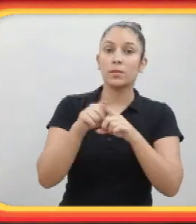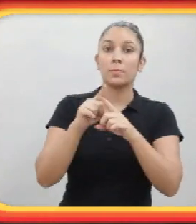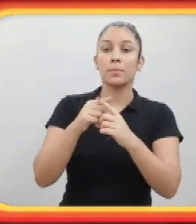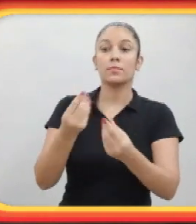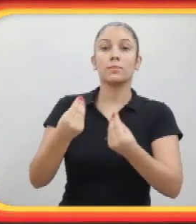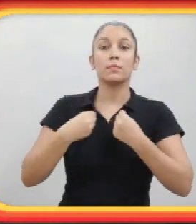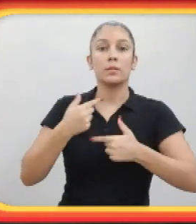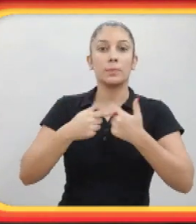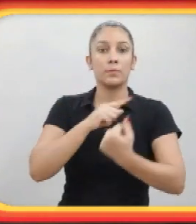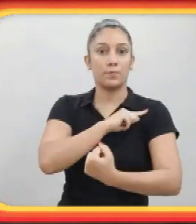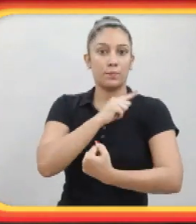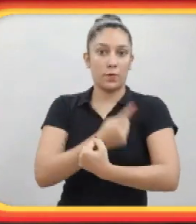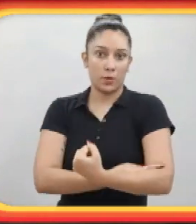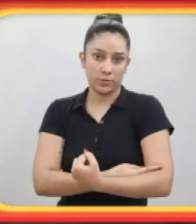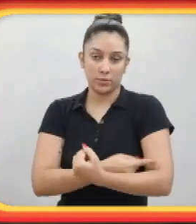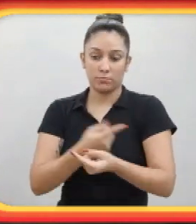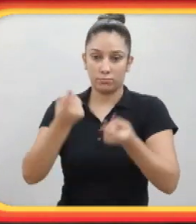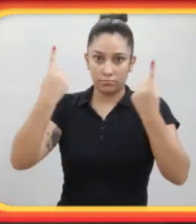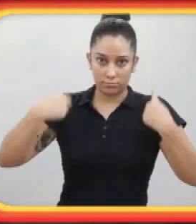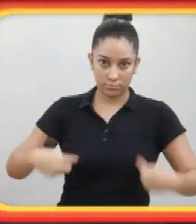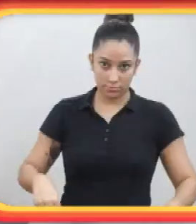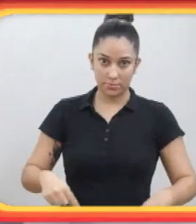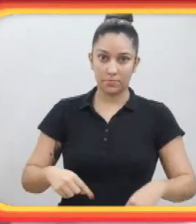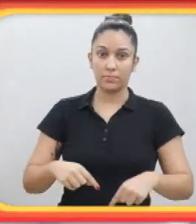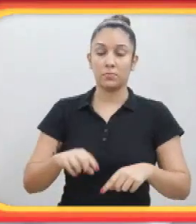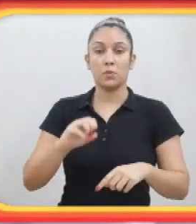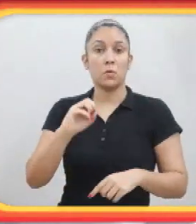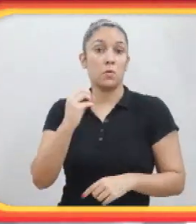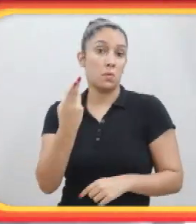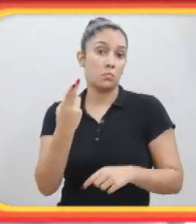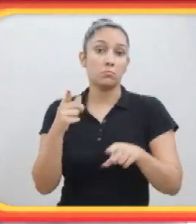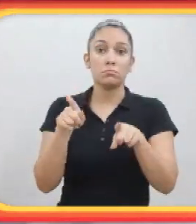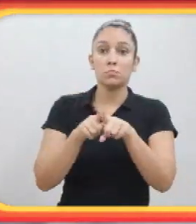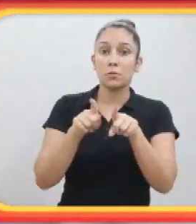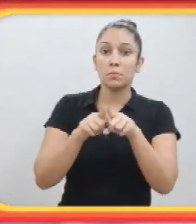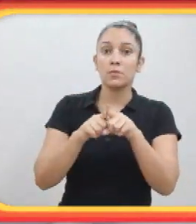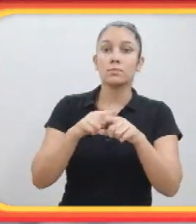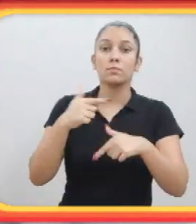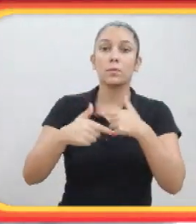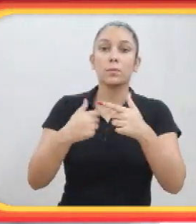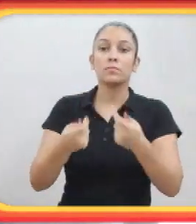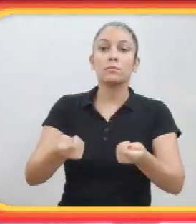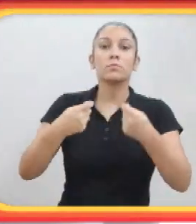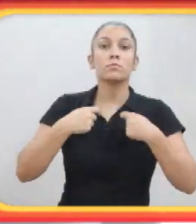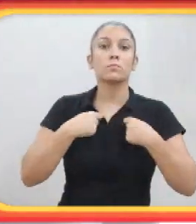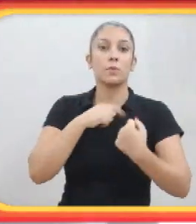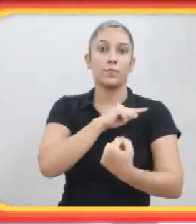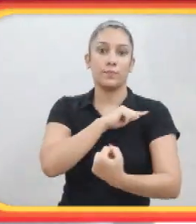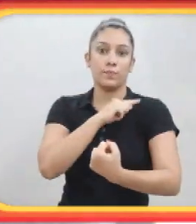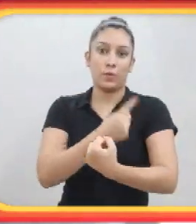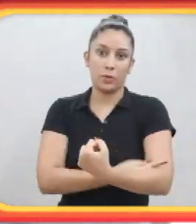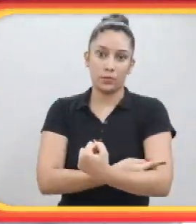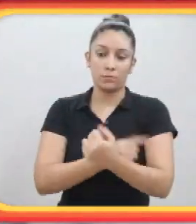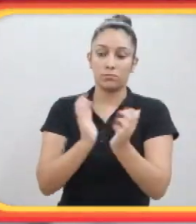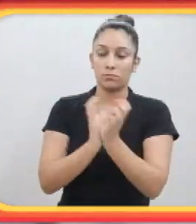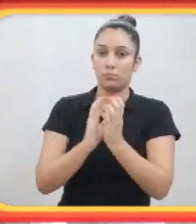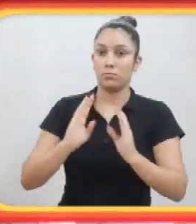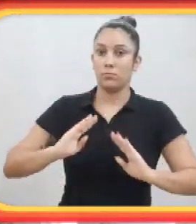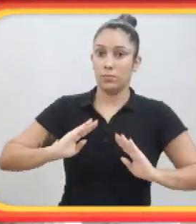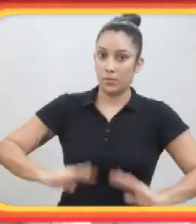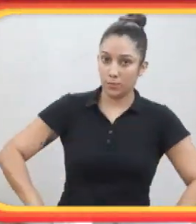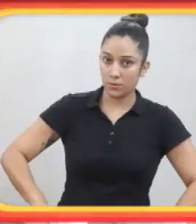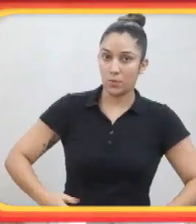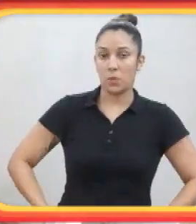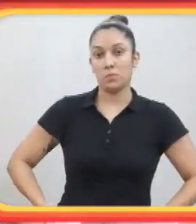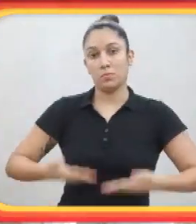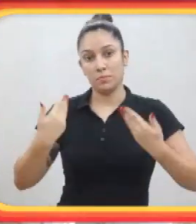que a gente propõe para o nosso praticante, ela tem um objetivo. Ou trabalhar um alongamento, ou trabalhar um fortalecimento de